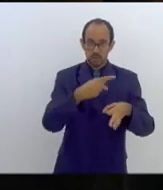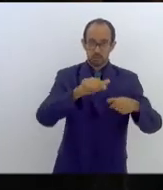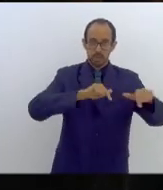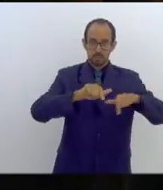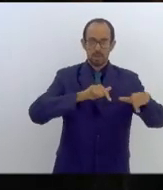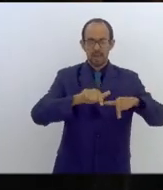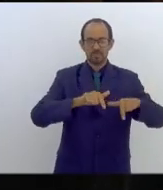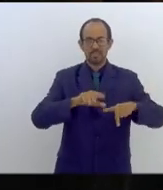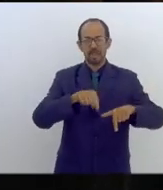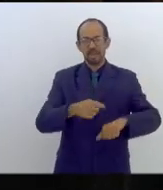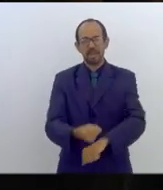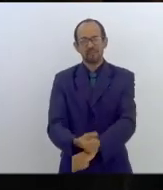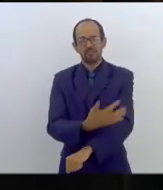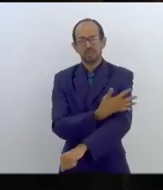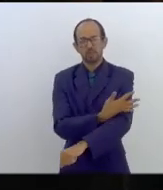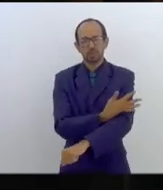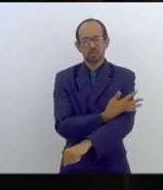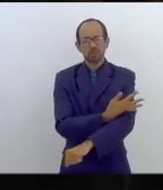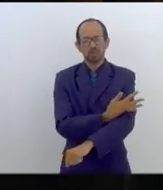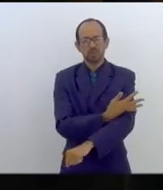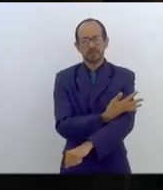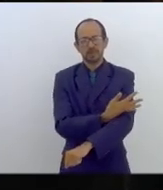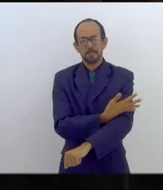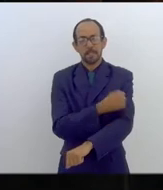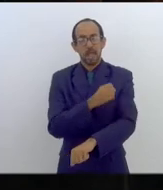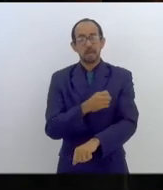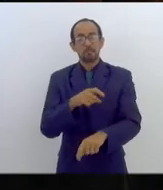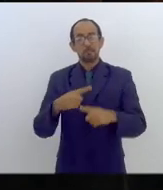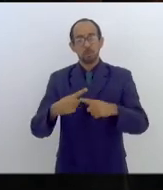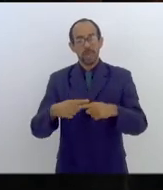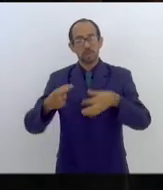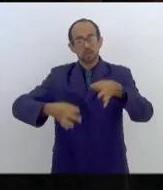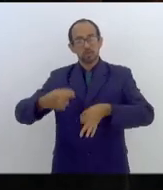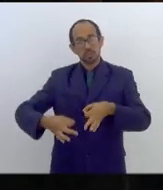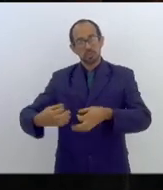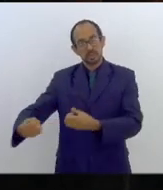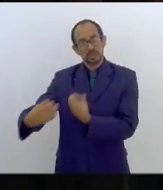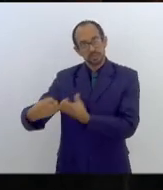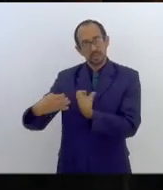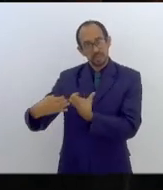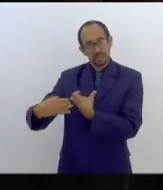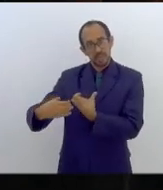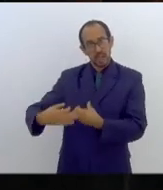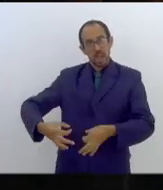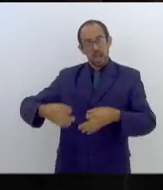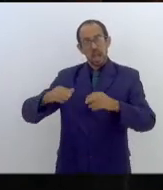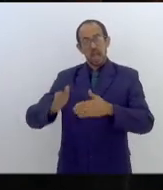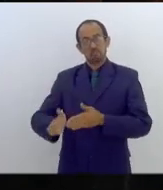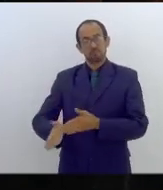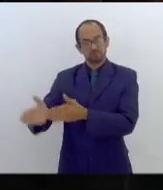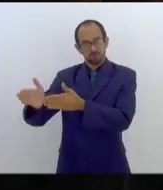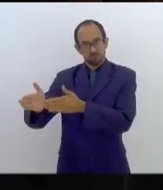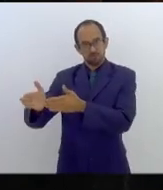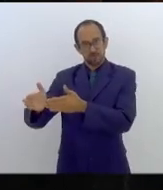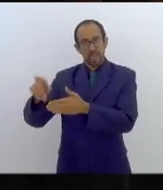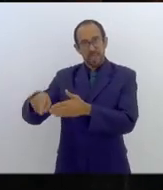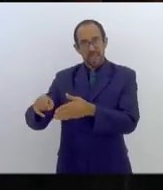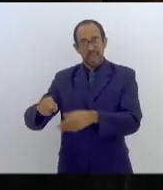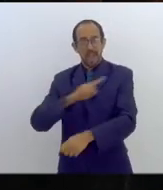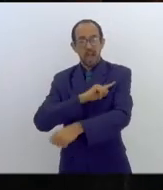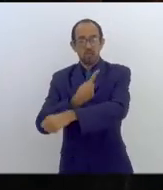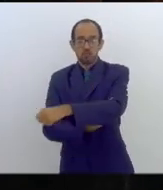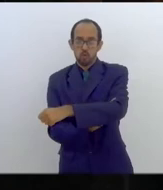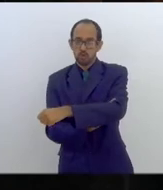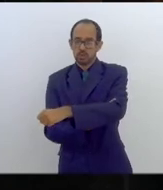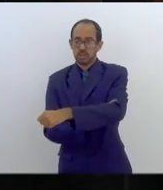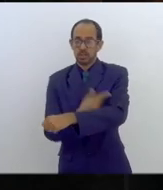ela a justiça ensina a temperança prudência a justiça e a força não há ninguém que seja